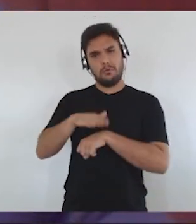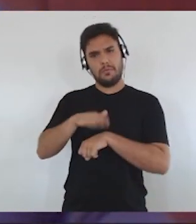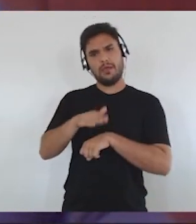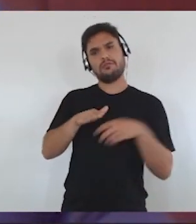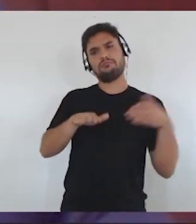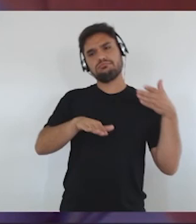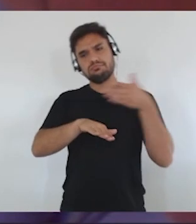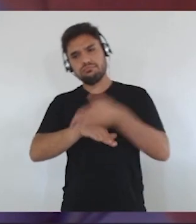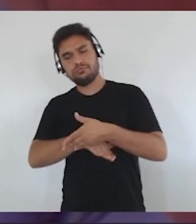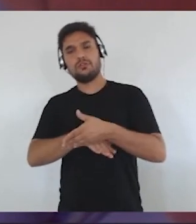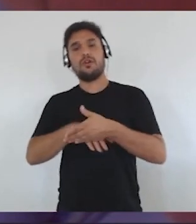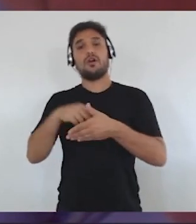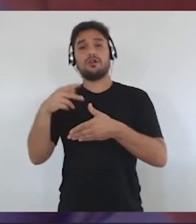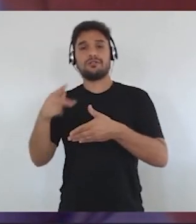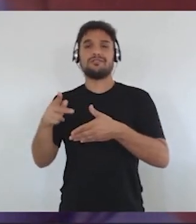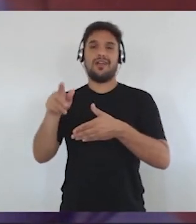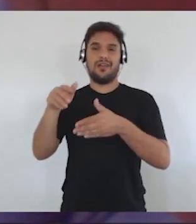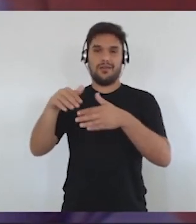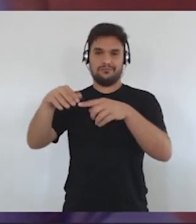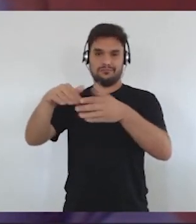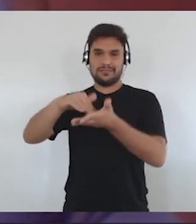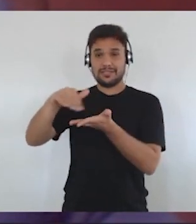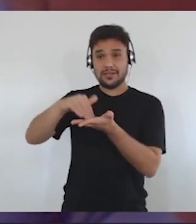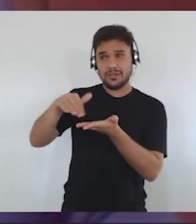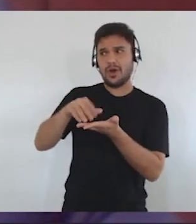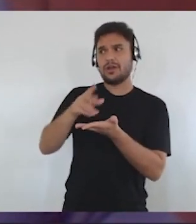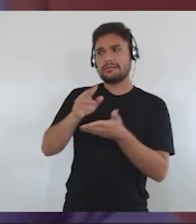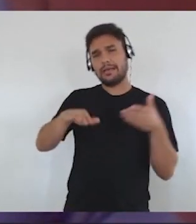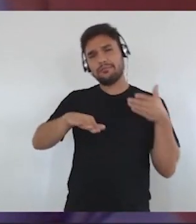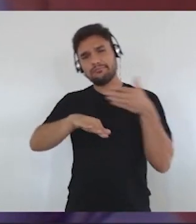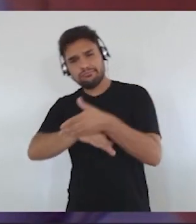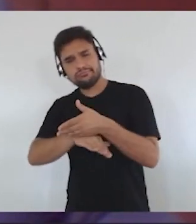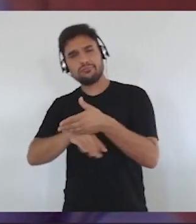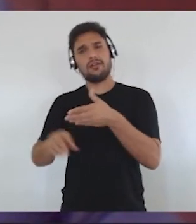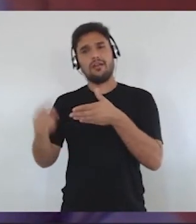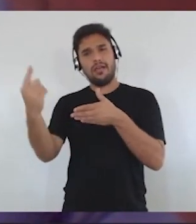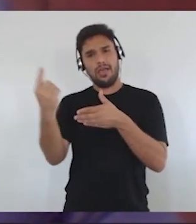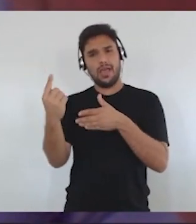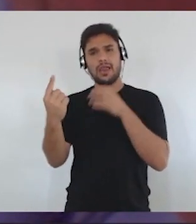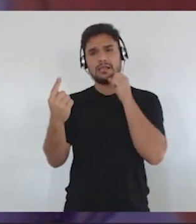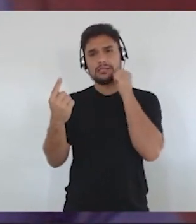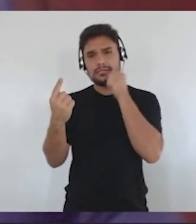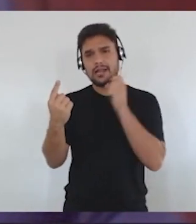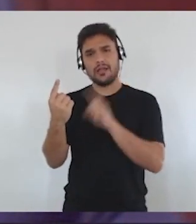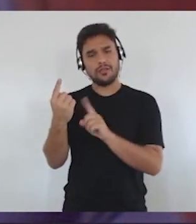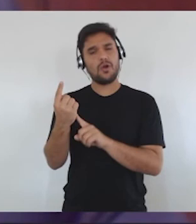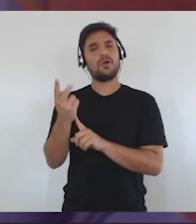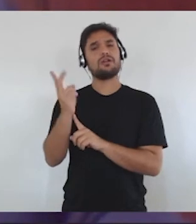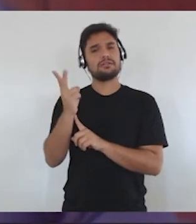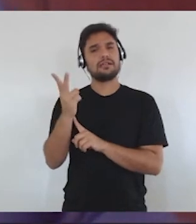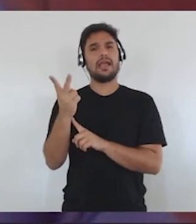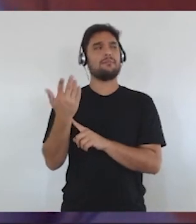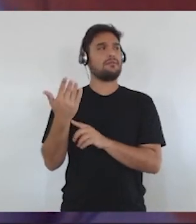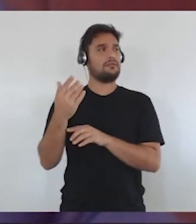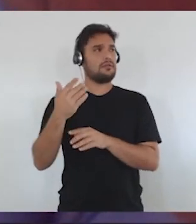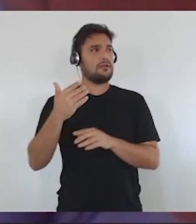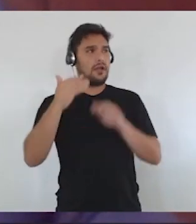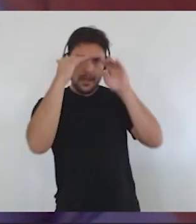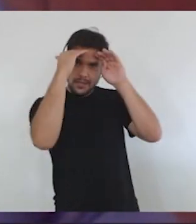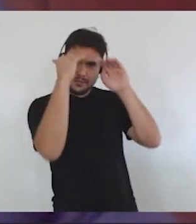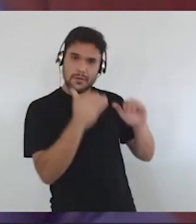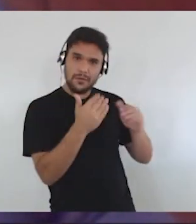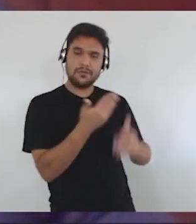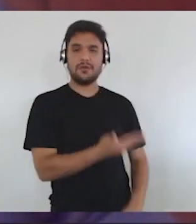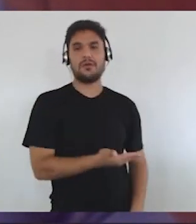procurar o senador, e todas as vezes que o procurei, sempre a voz da advocacia sempre foi muito ouvida